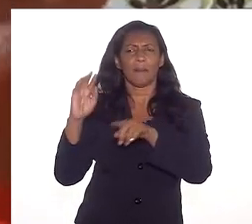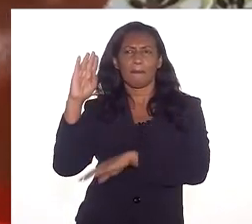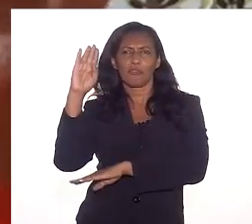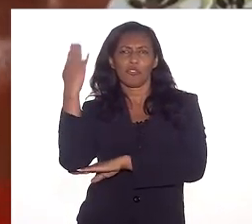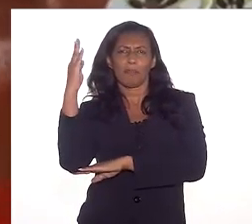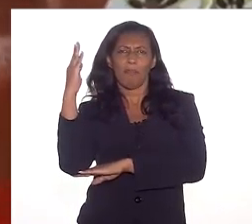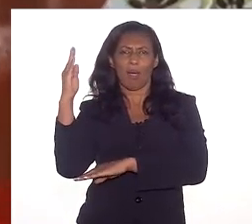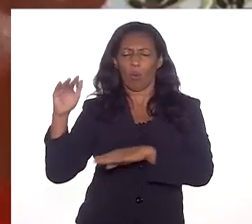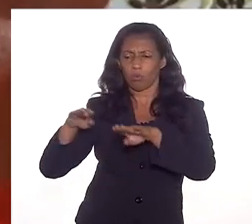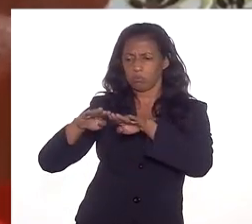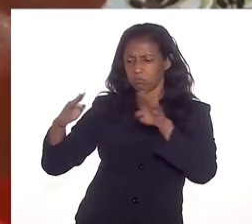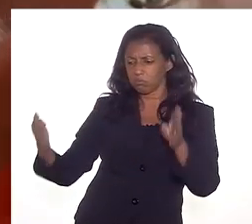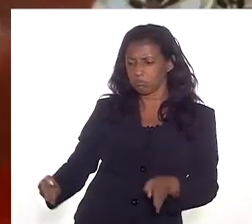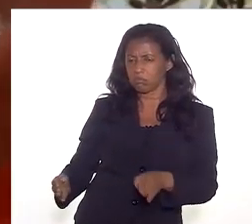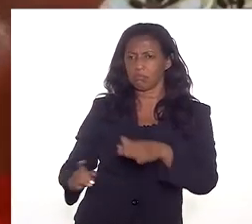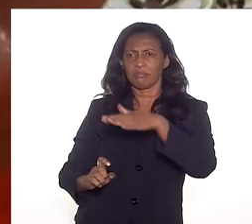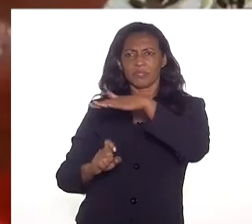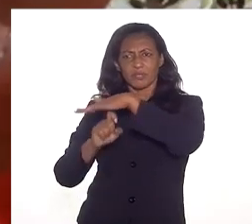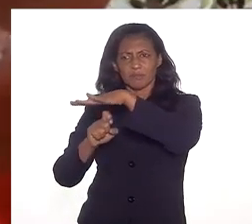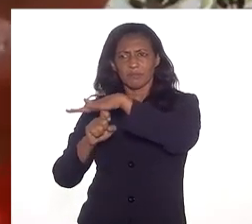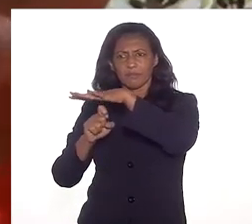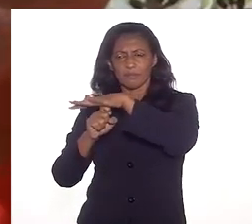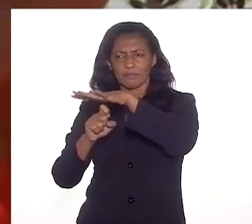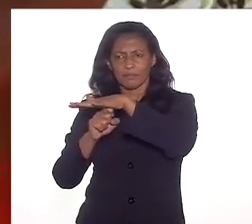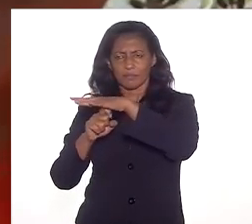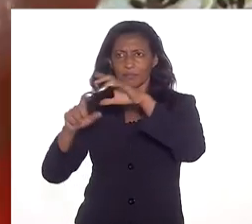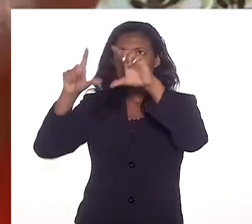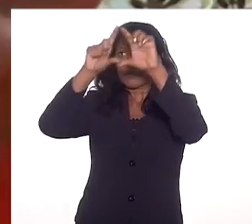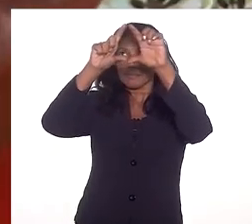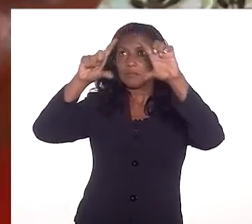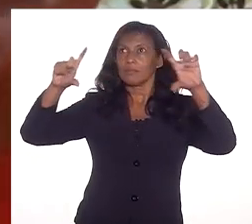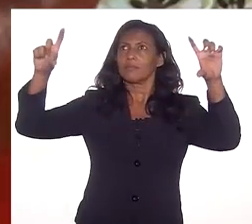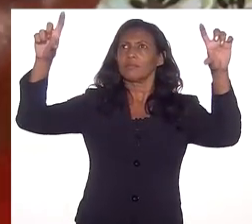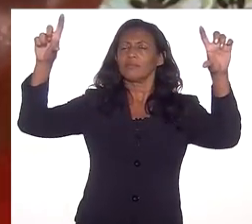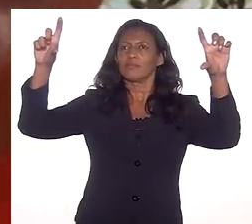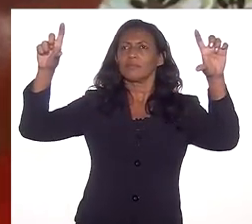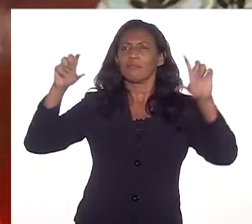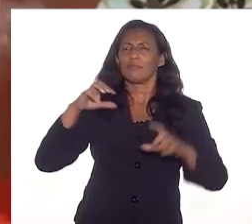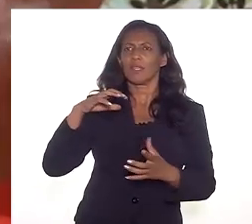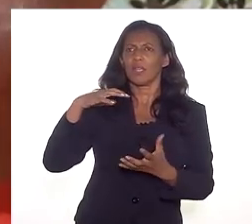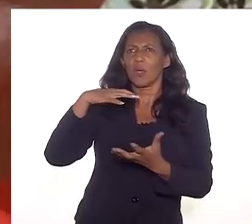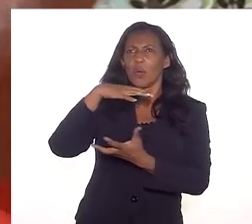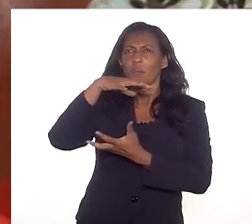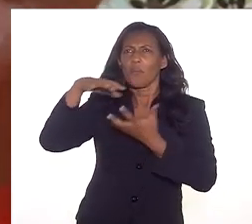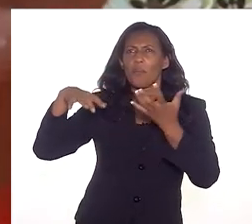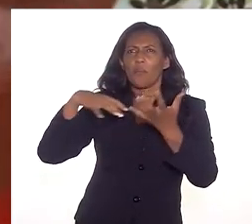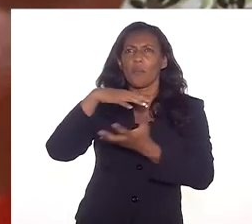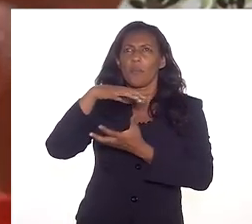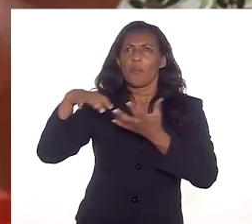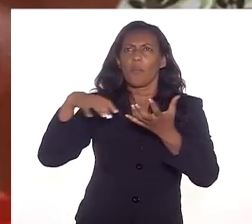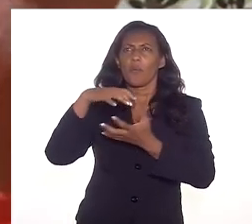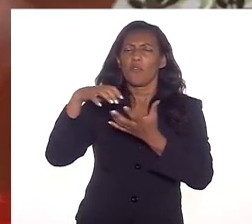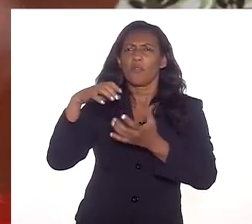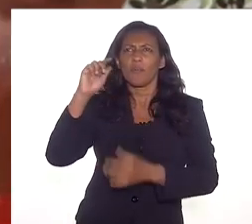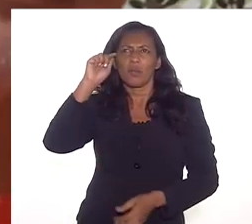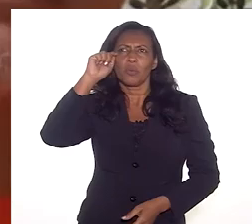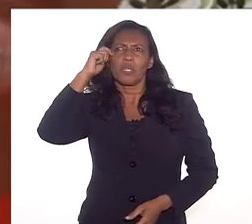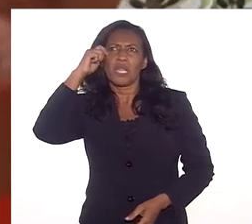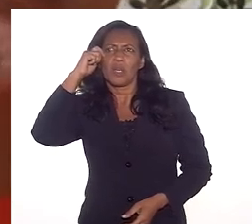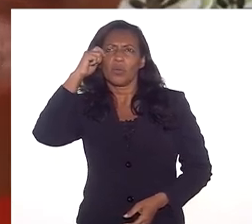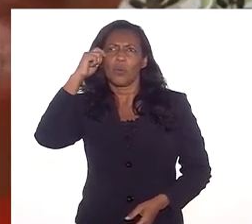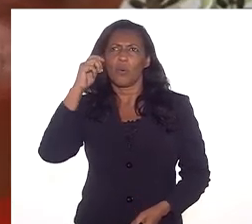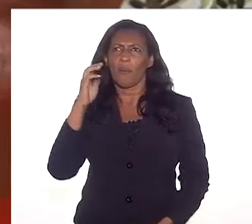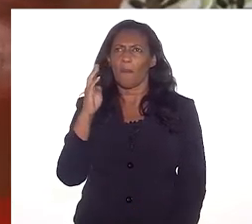assim, banca de madeira, com uma faixa em cima, Movimento Negro Bota